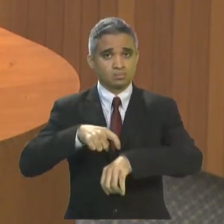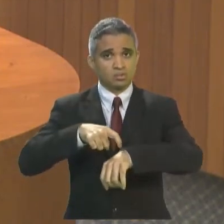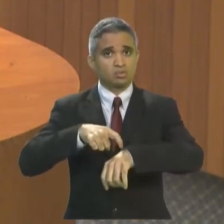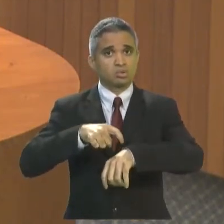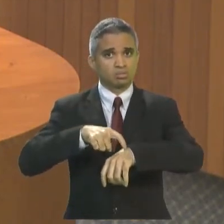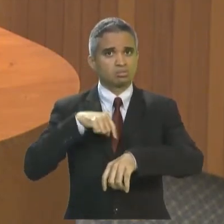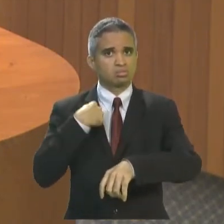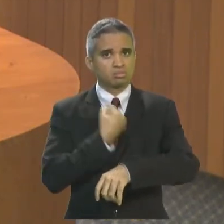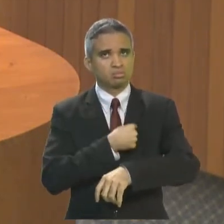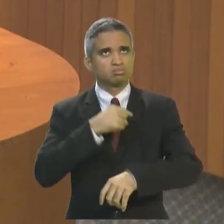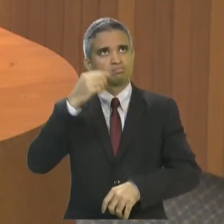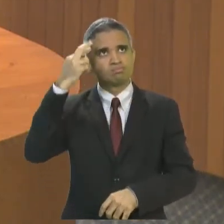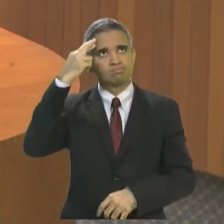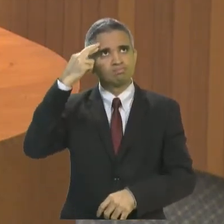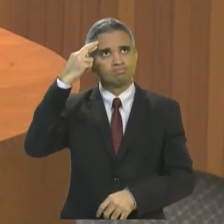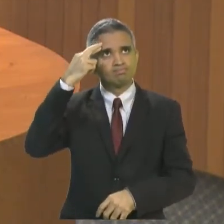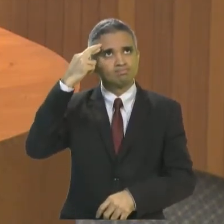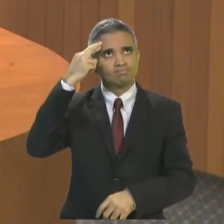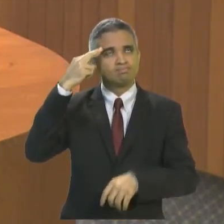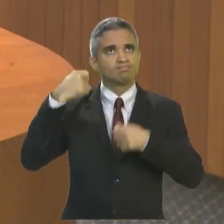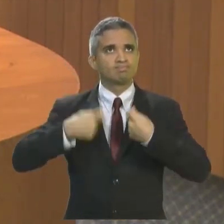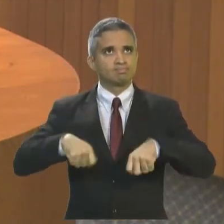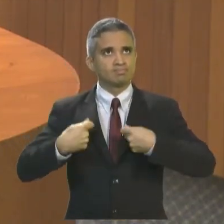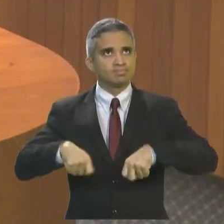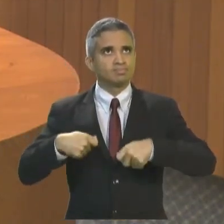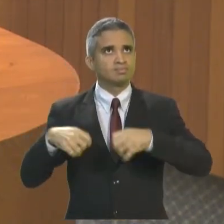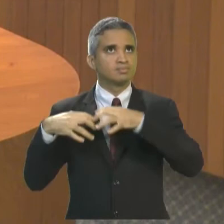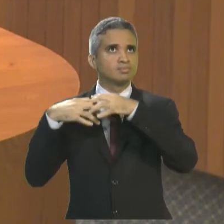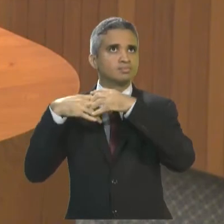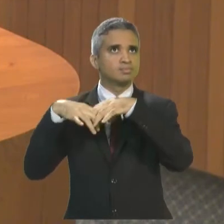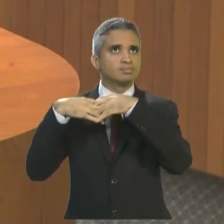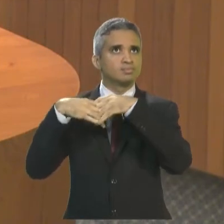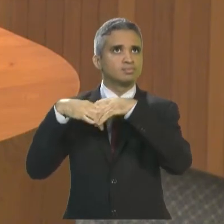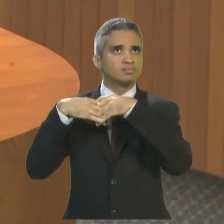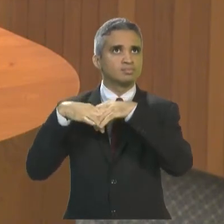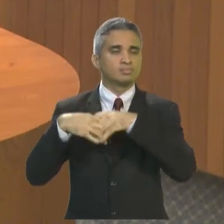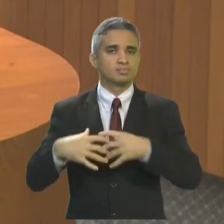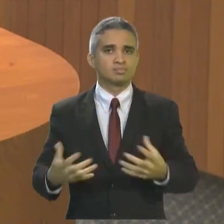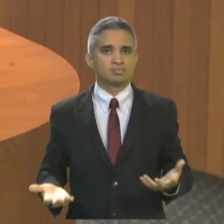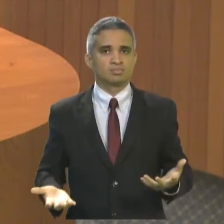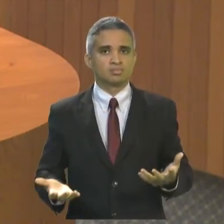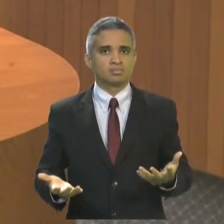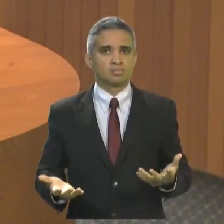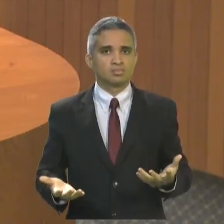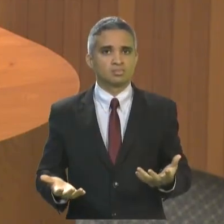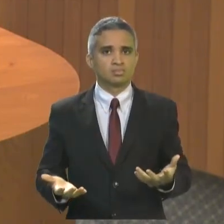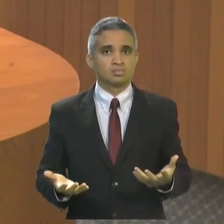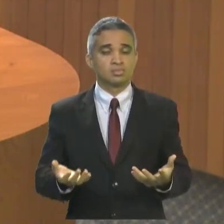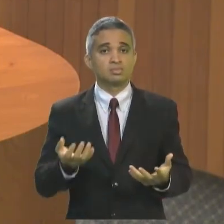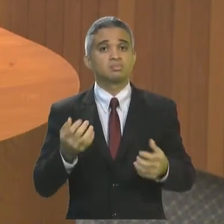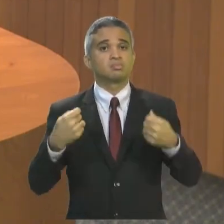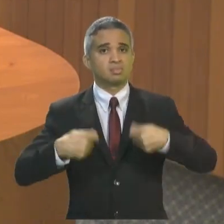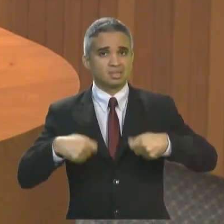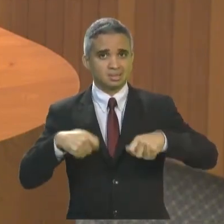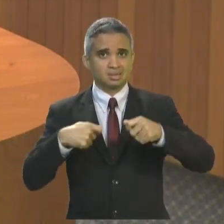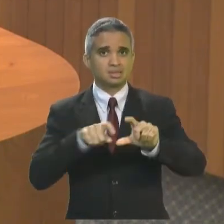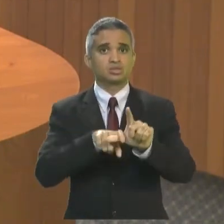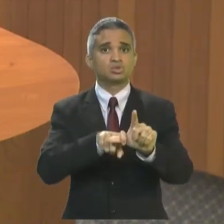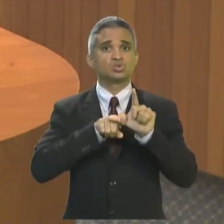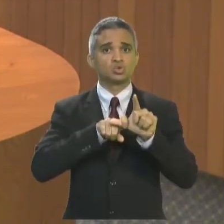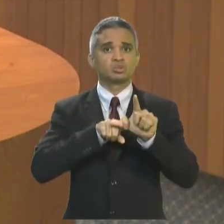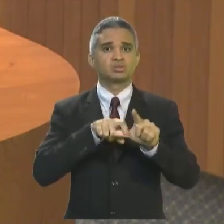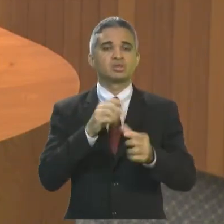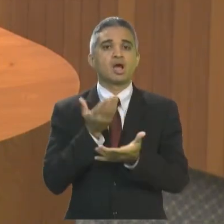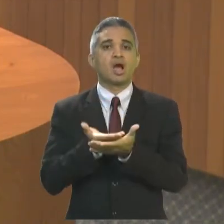pensar de maneira científica, considerar suspensão de aulas por 15 dias.